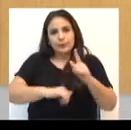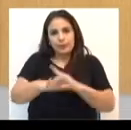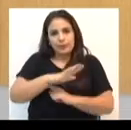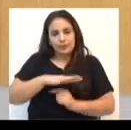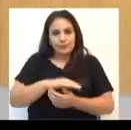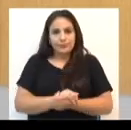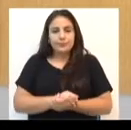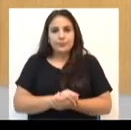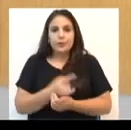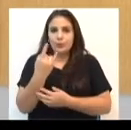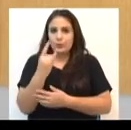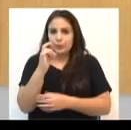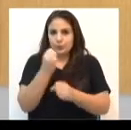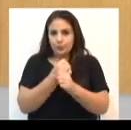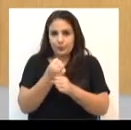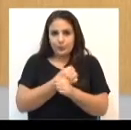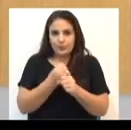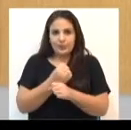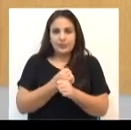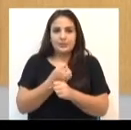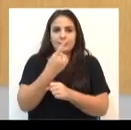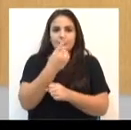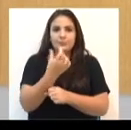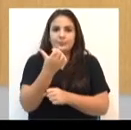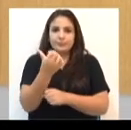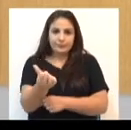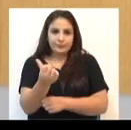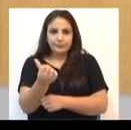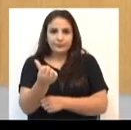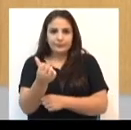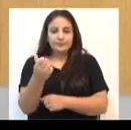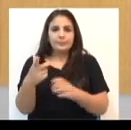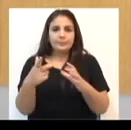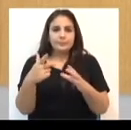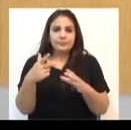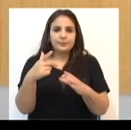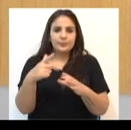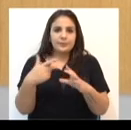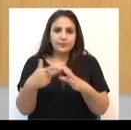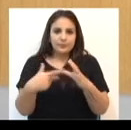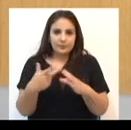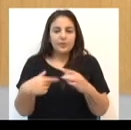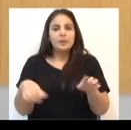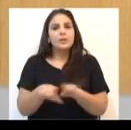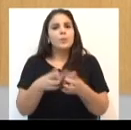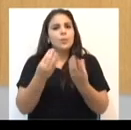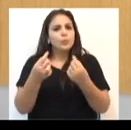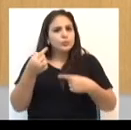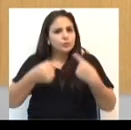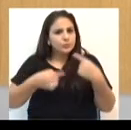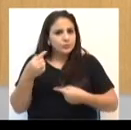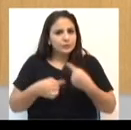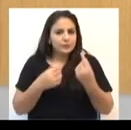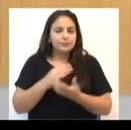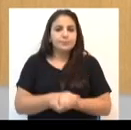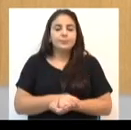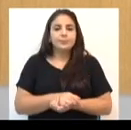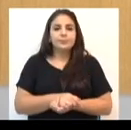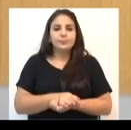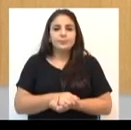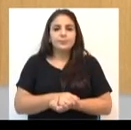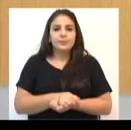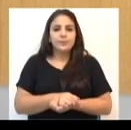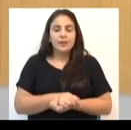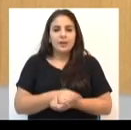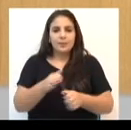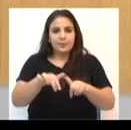passofundense. E o último ano da 16ª legislatura promete intensos debates. Na plenária de segunda-feira,